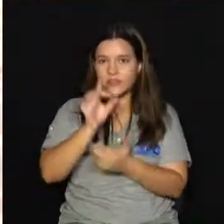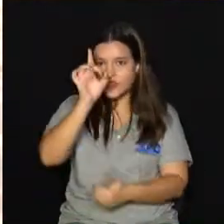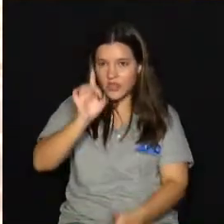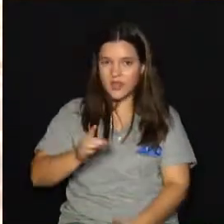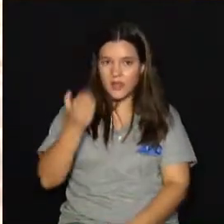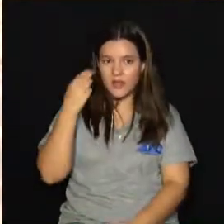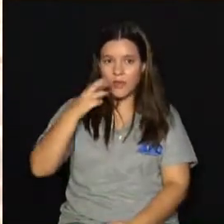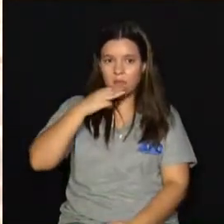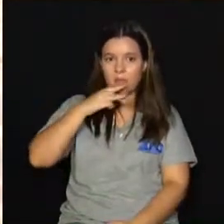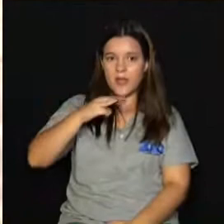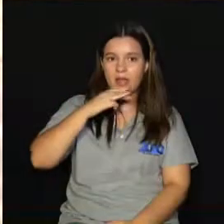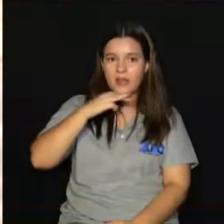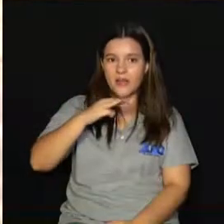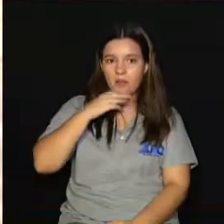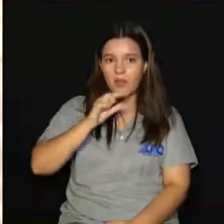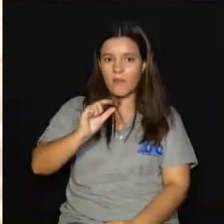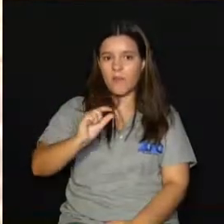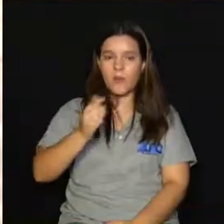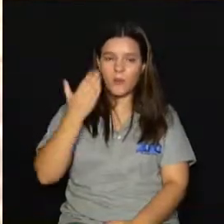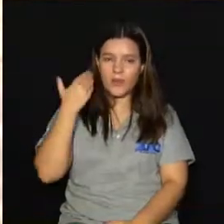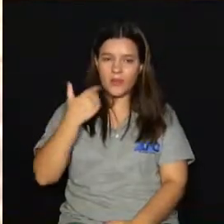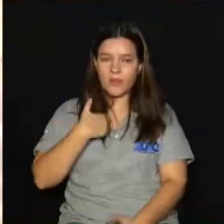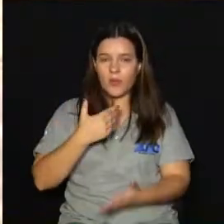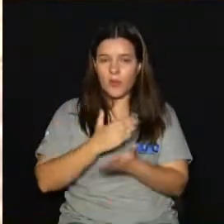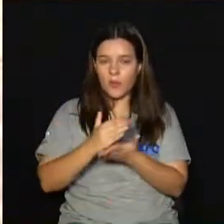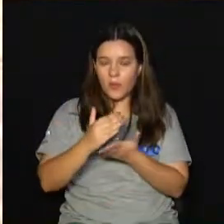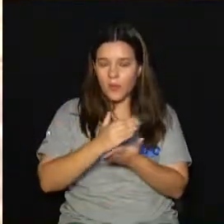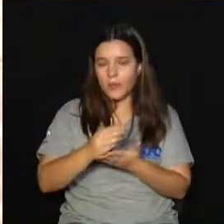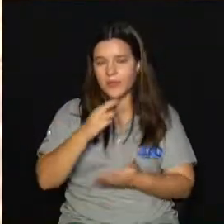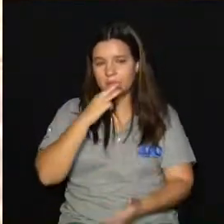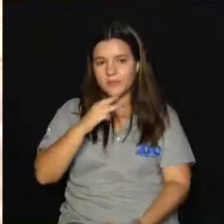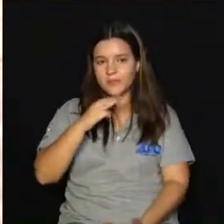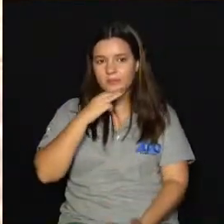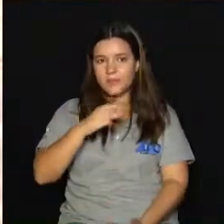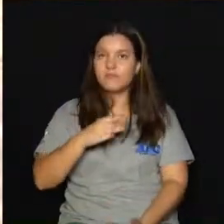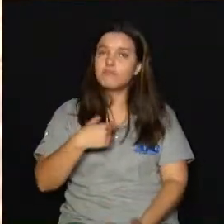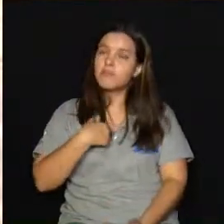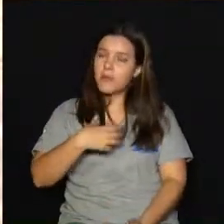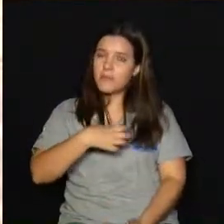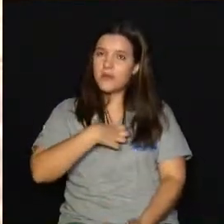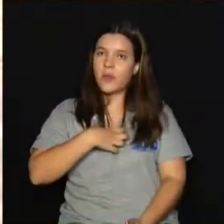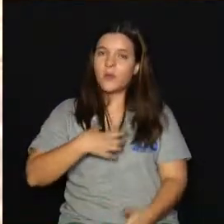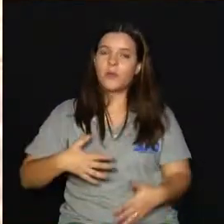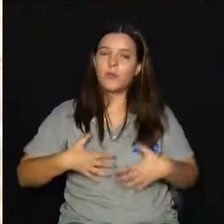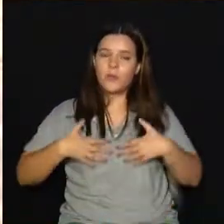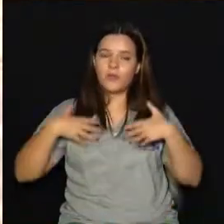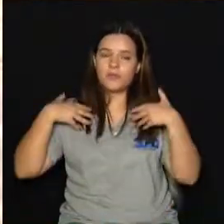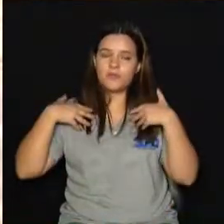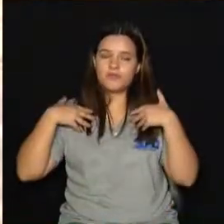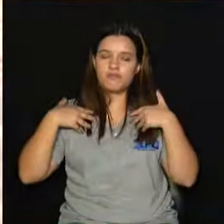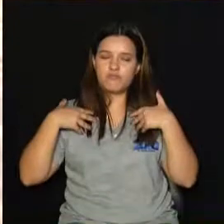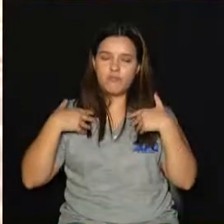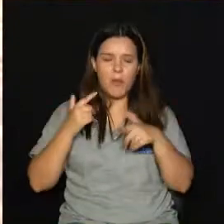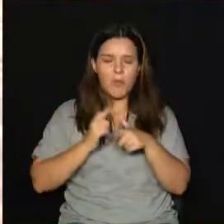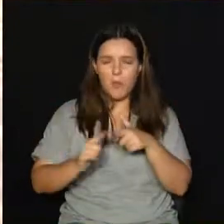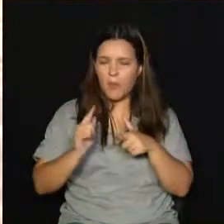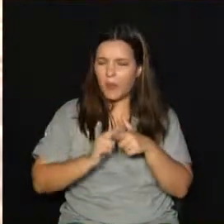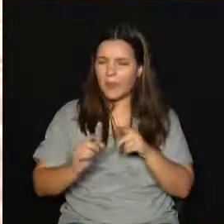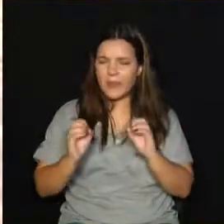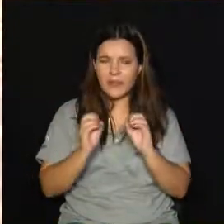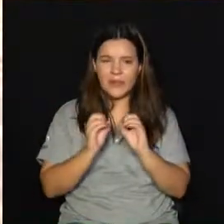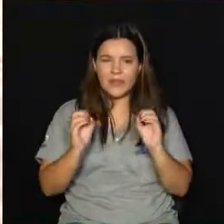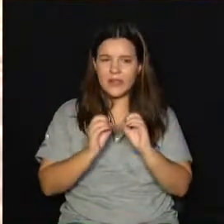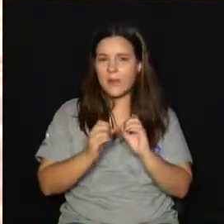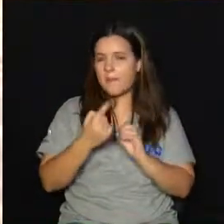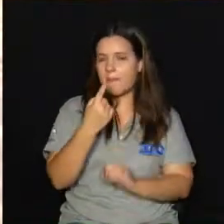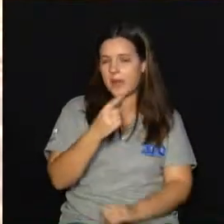pouco tempo que eu estou como diretora. E assim, está sendo gratificante. Não tivemos problemas aqui, tanto